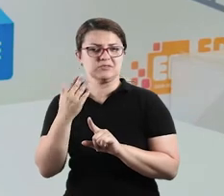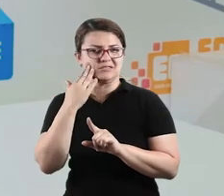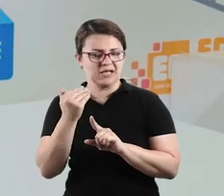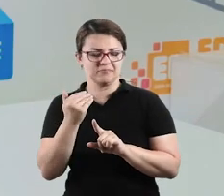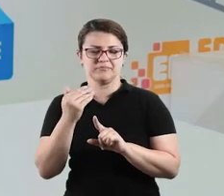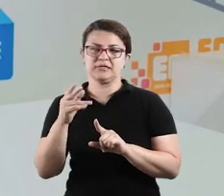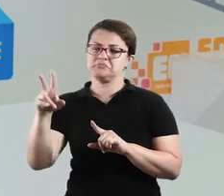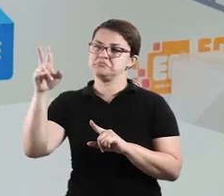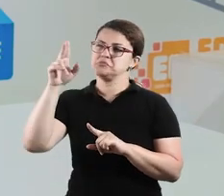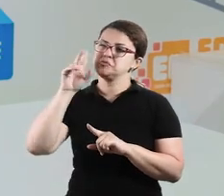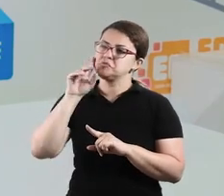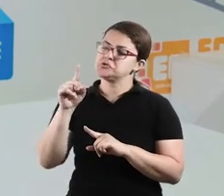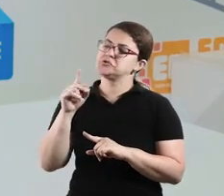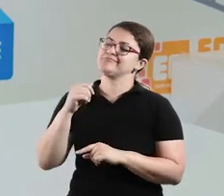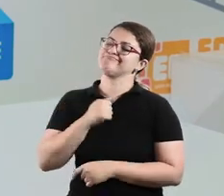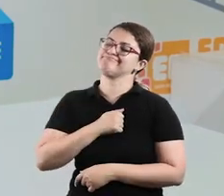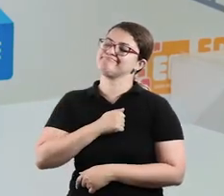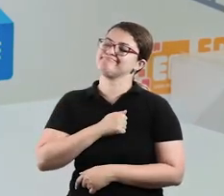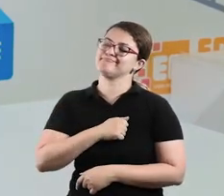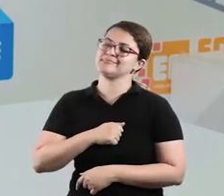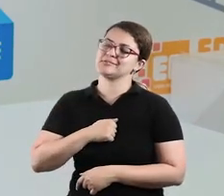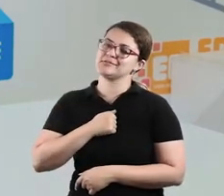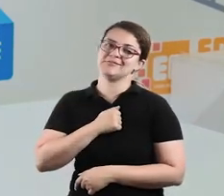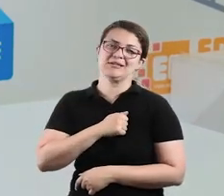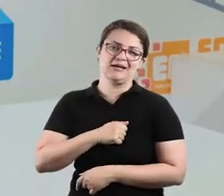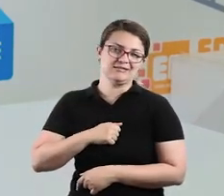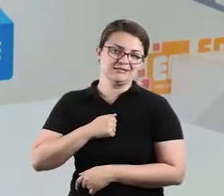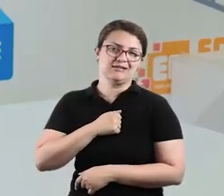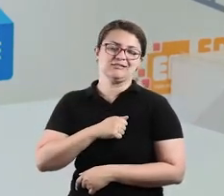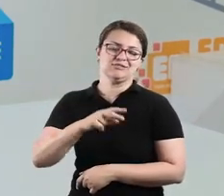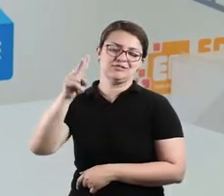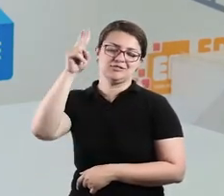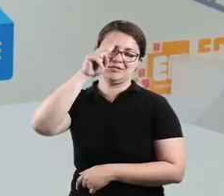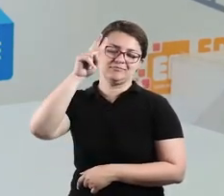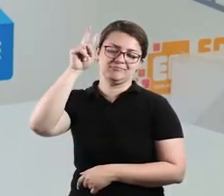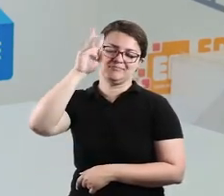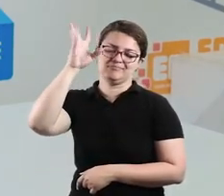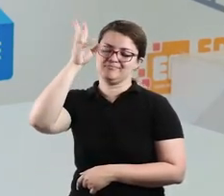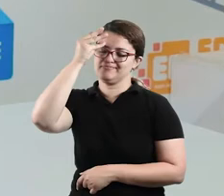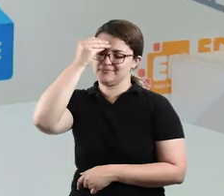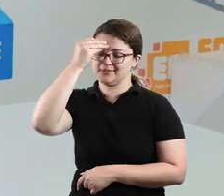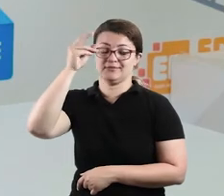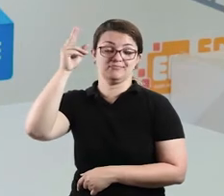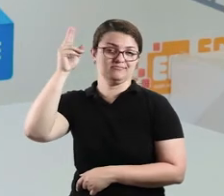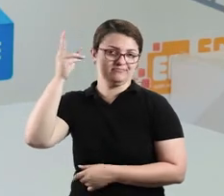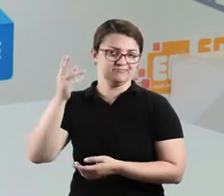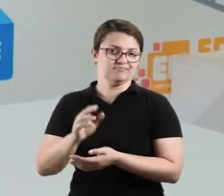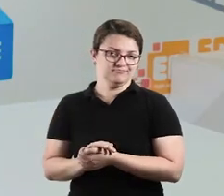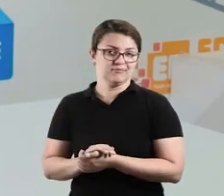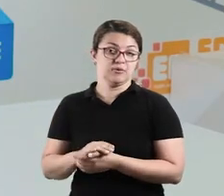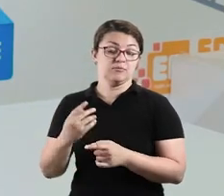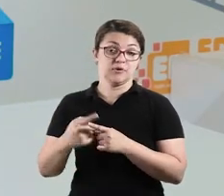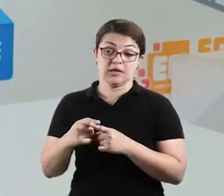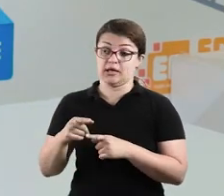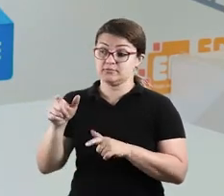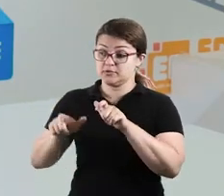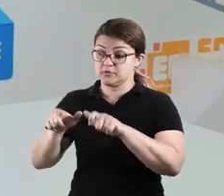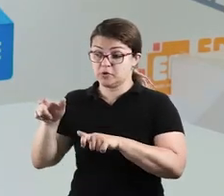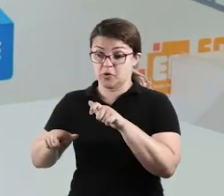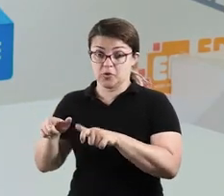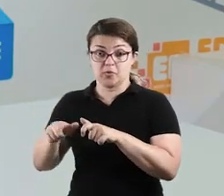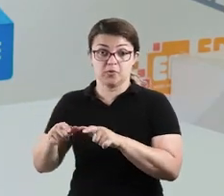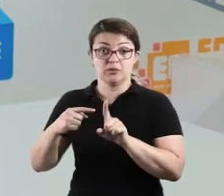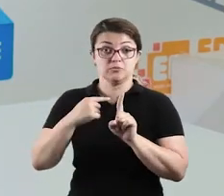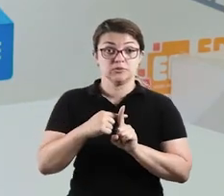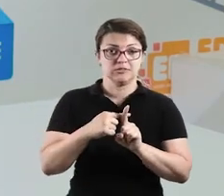que a gente lembra com saudade das pessoas que já se foram. Então, muitas pessoas levam flores no cemitério, né? Vão lá e acendem